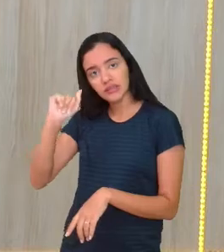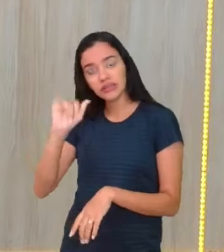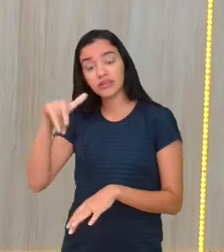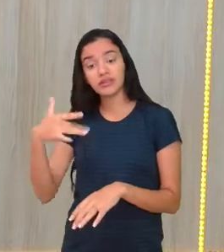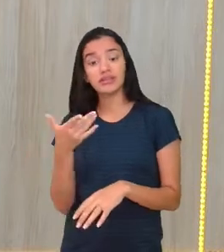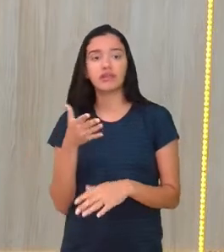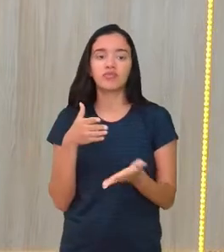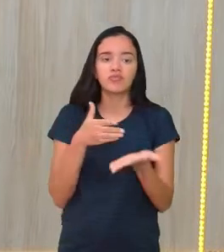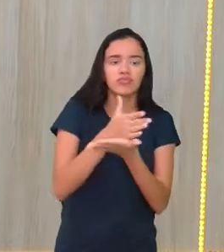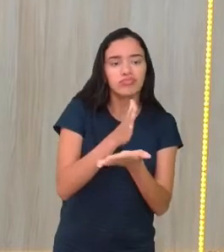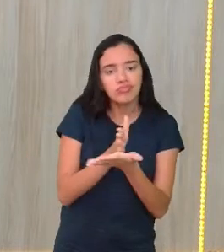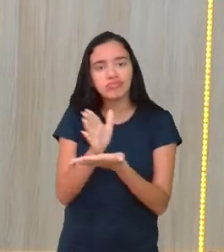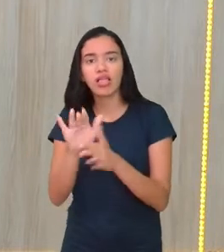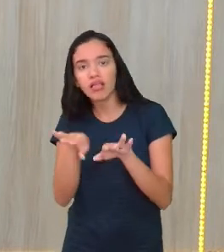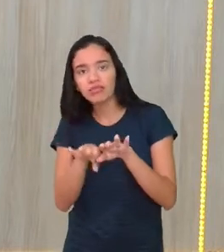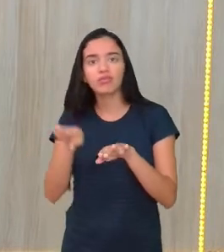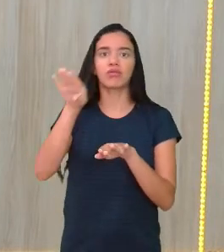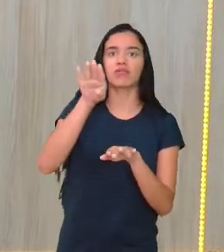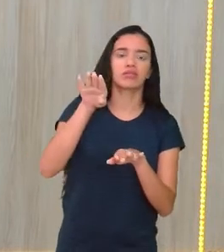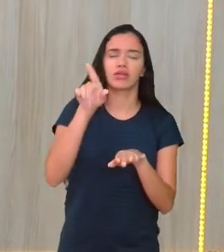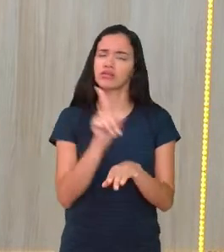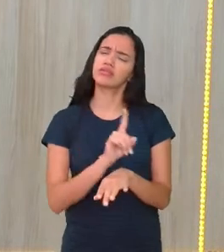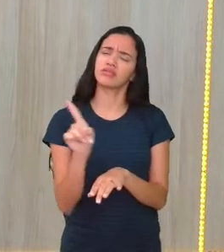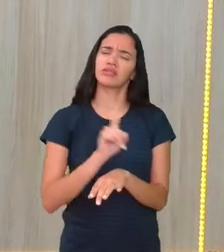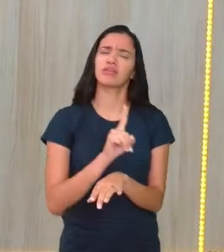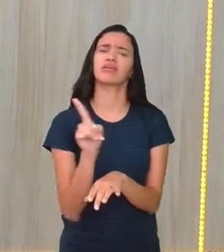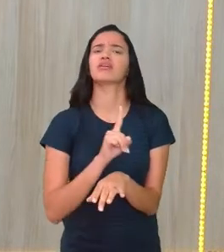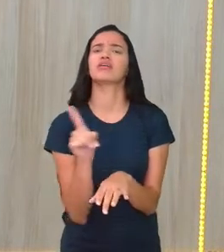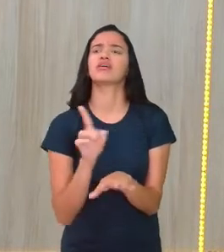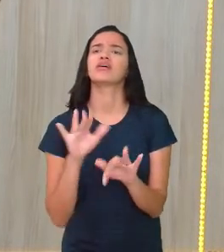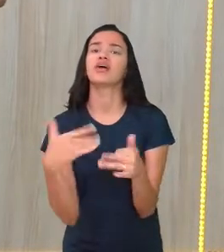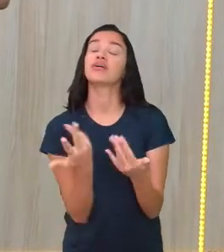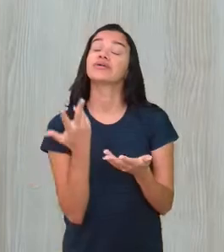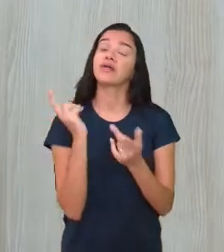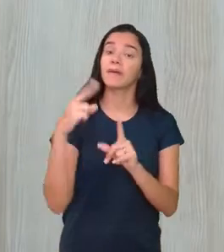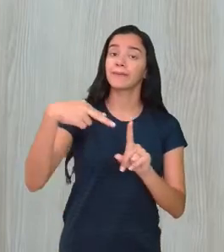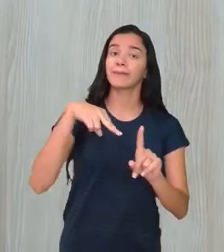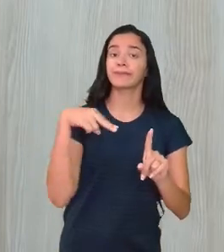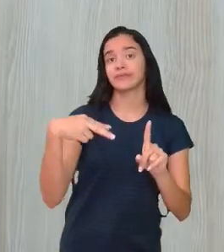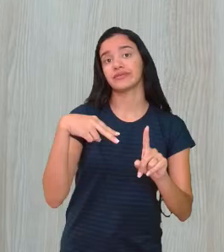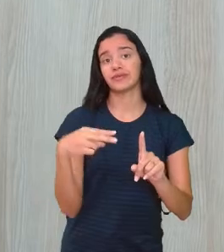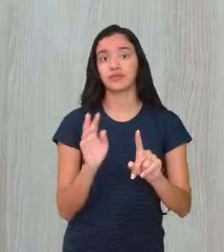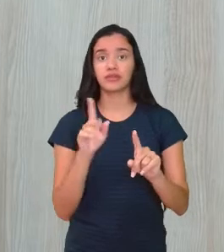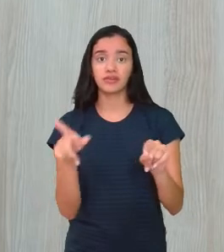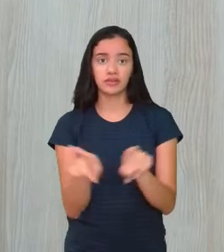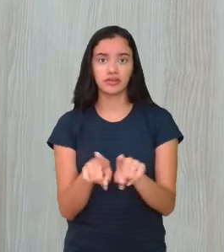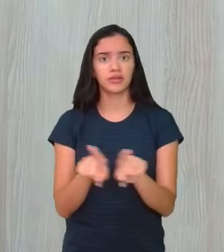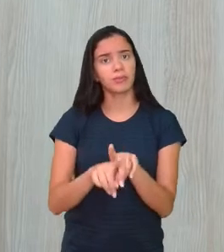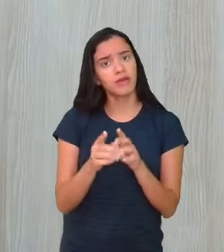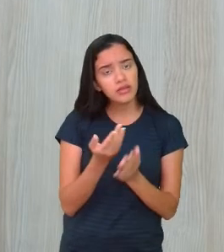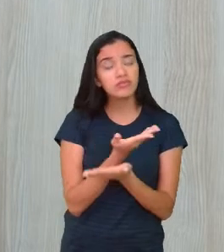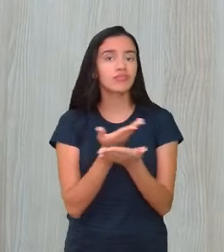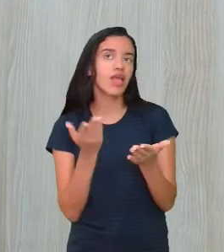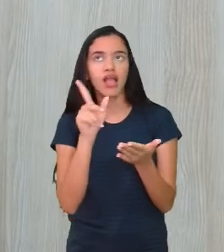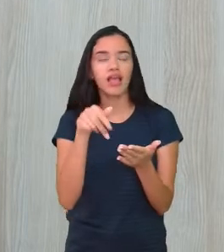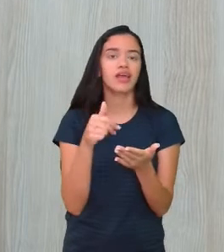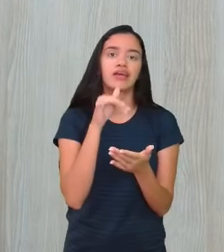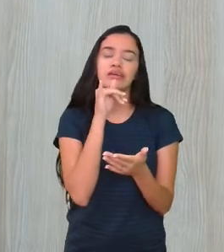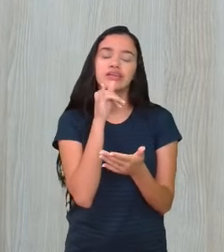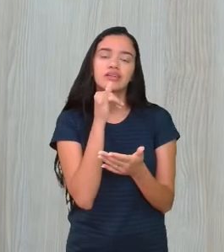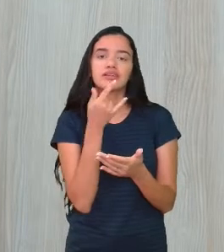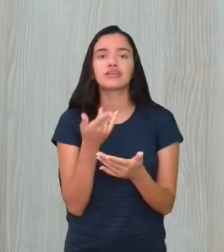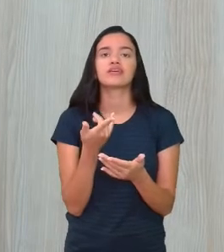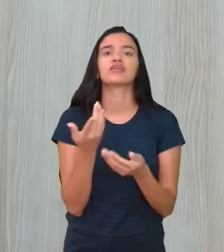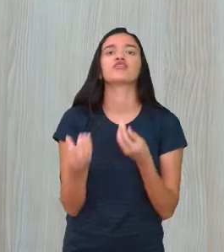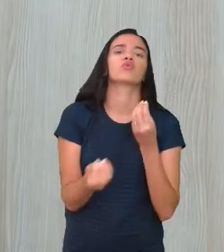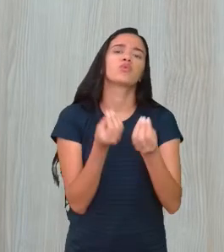nesse viés de superioridade ou inferioridade. Não, não, né? Tudo é uma questão de olhar exatamente. E você manter